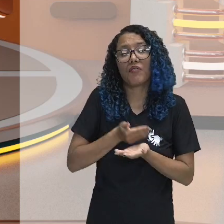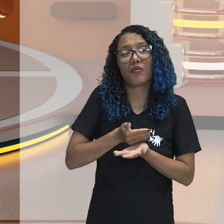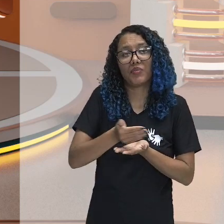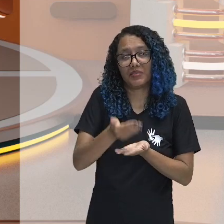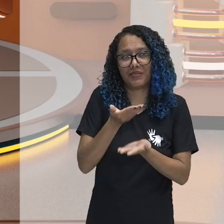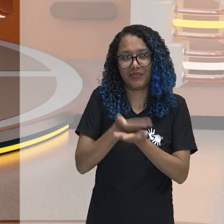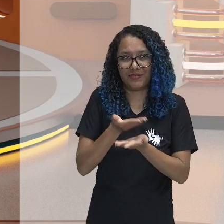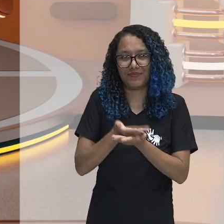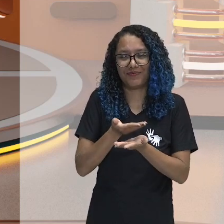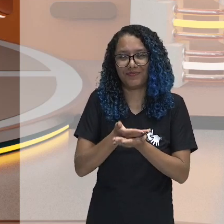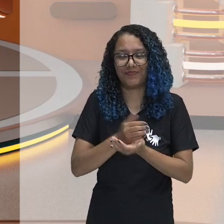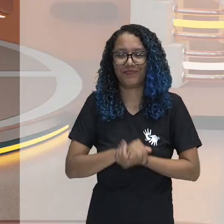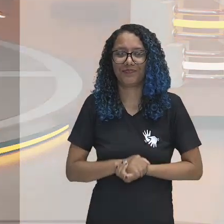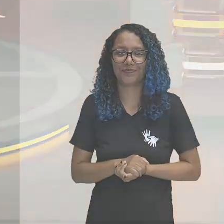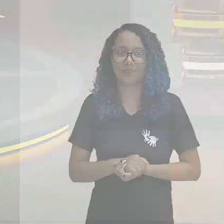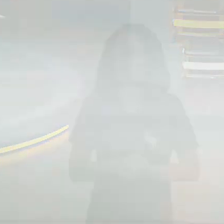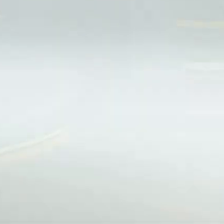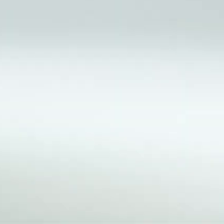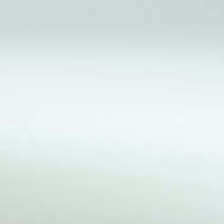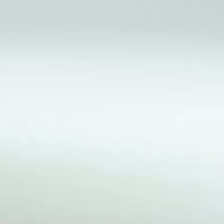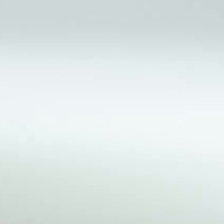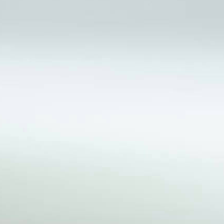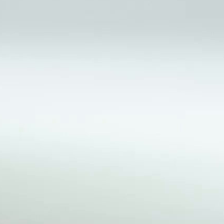delongas, vamos à nossa aula.